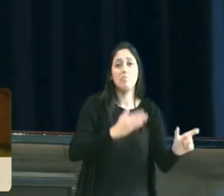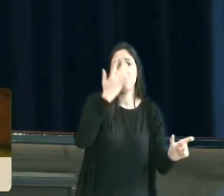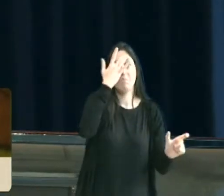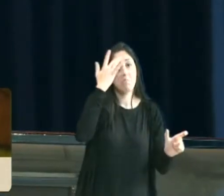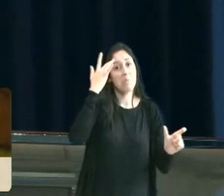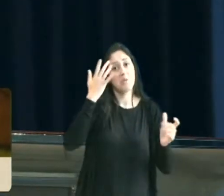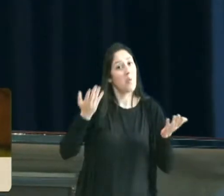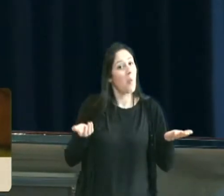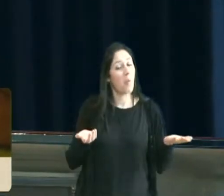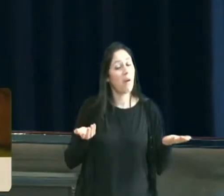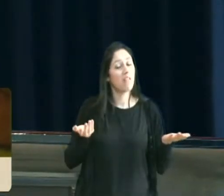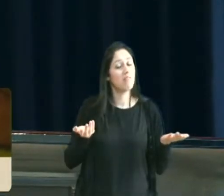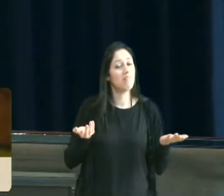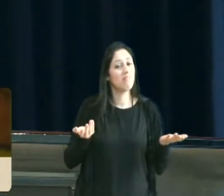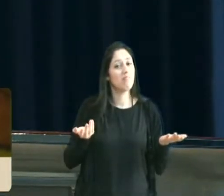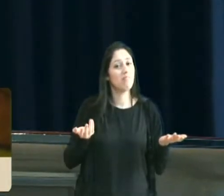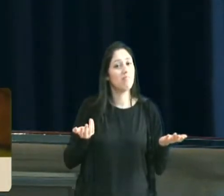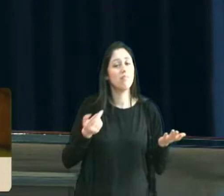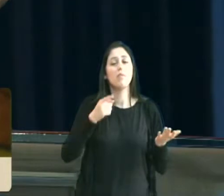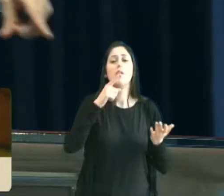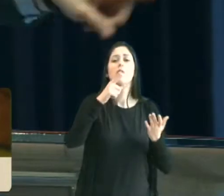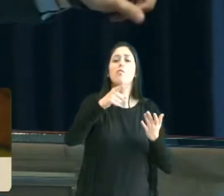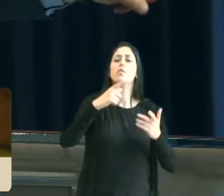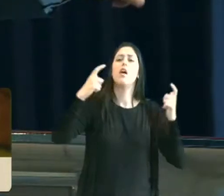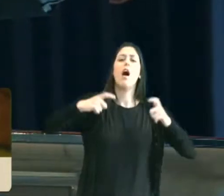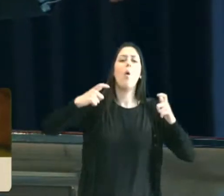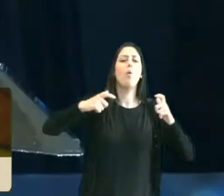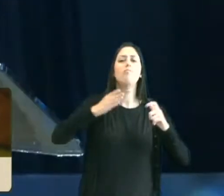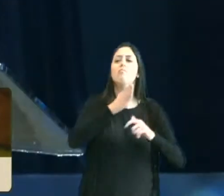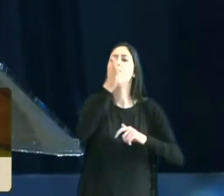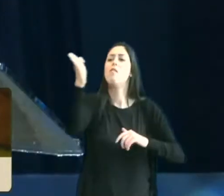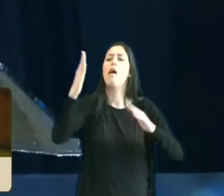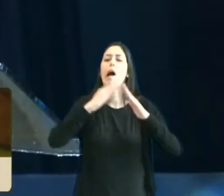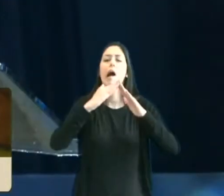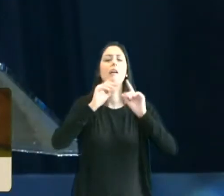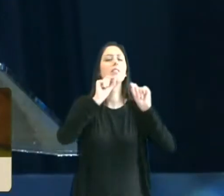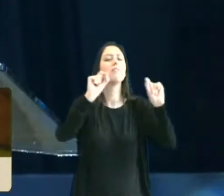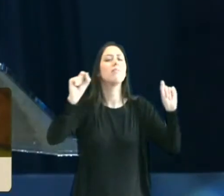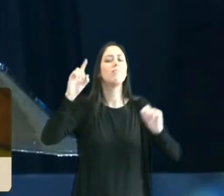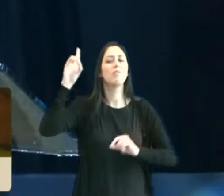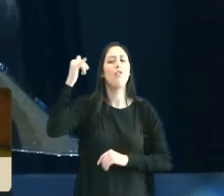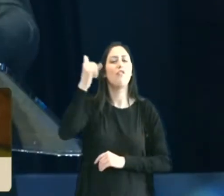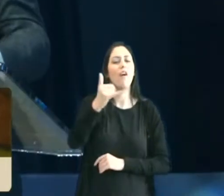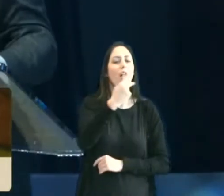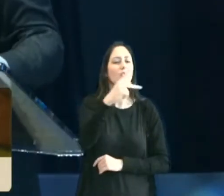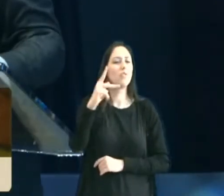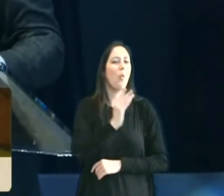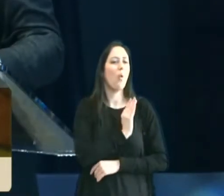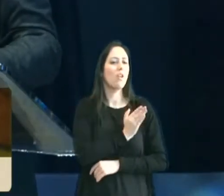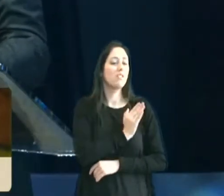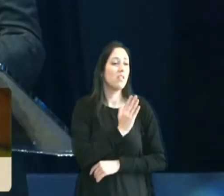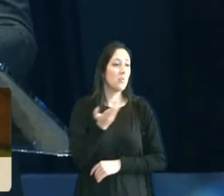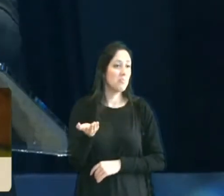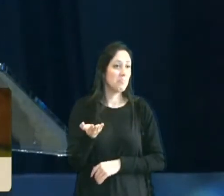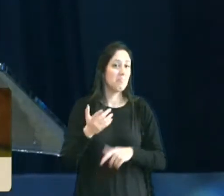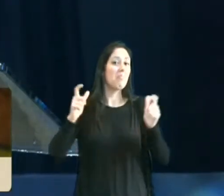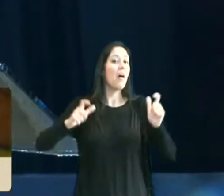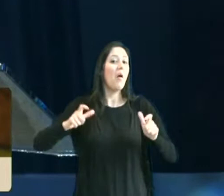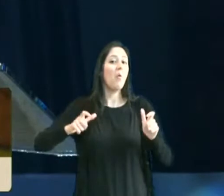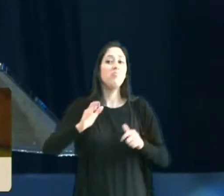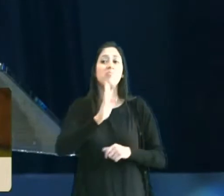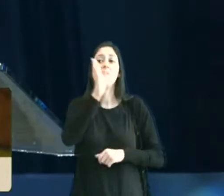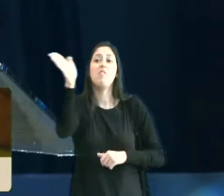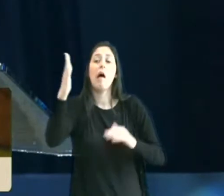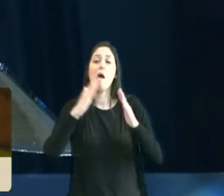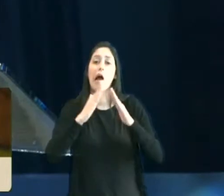Qual é o lugar que Deus quer te levar? Quais são as prioridades? Cuidado para não